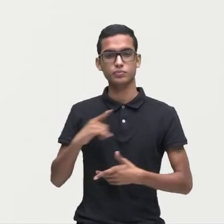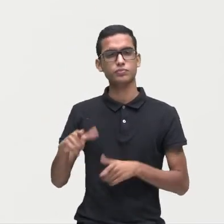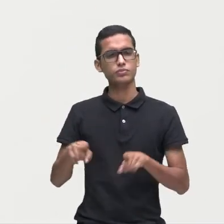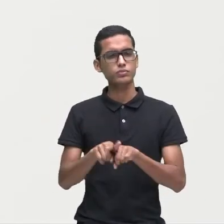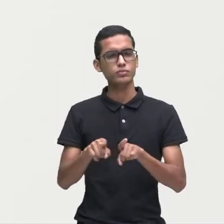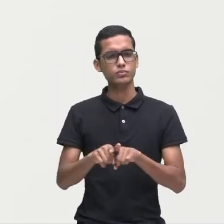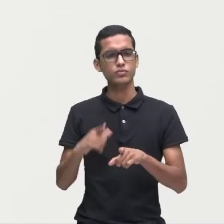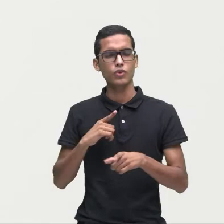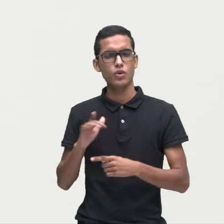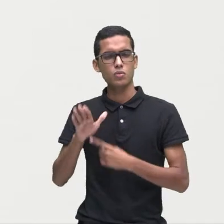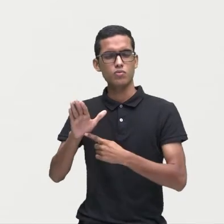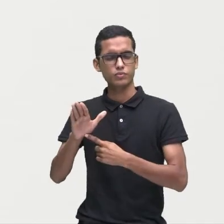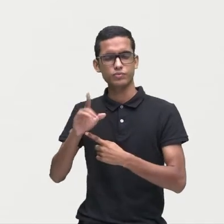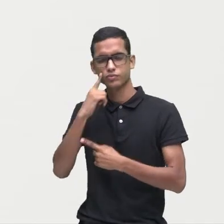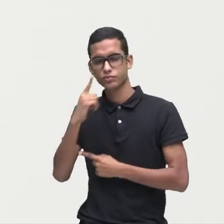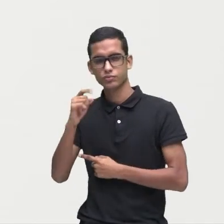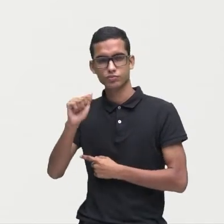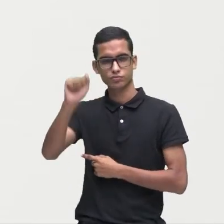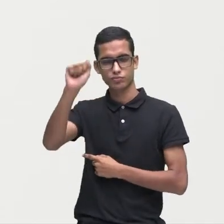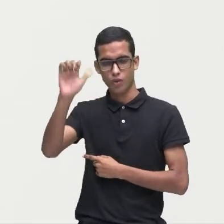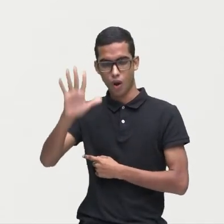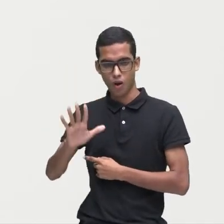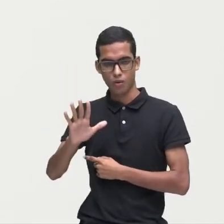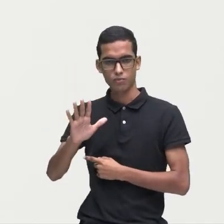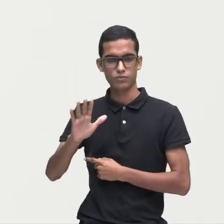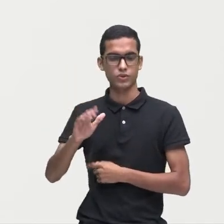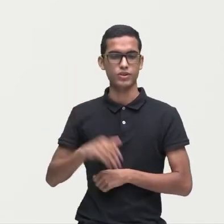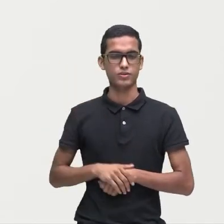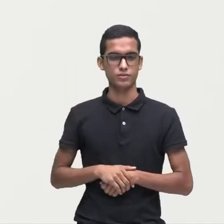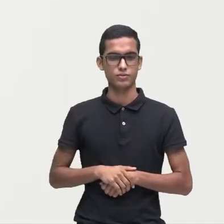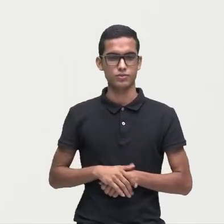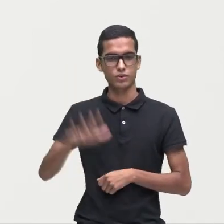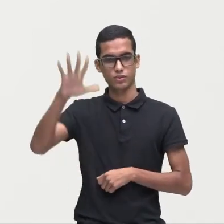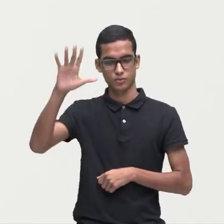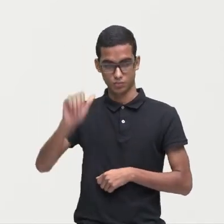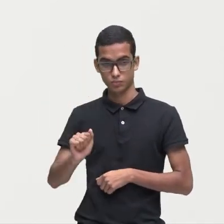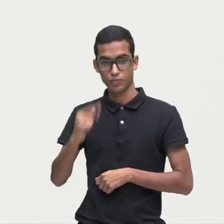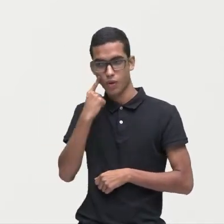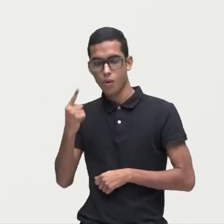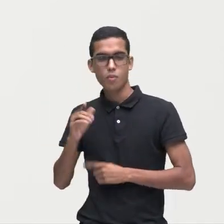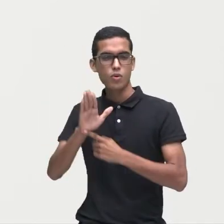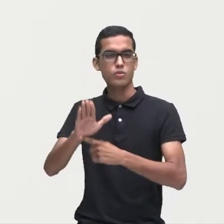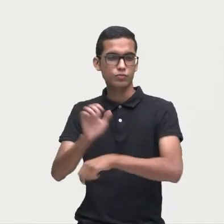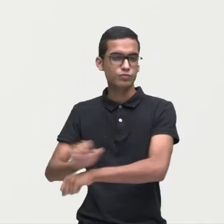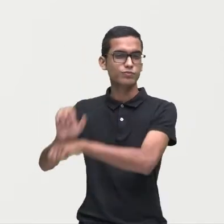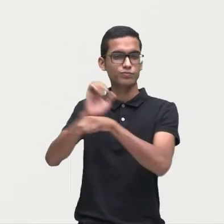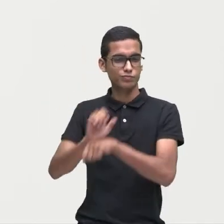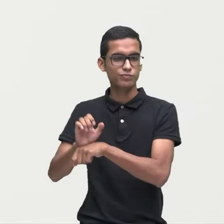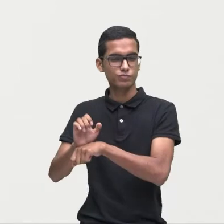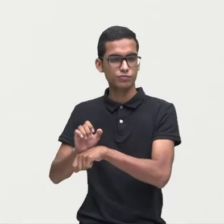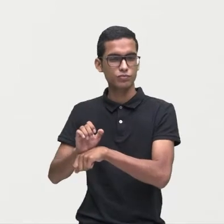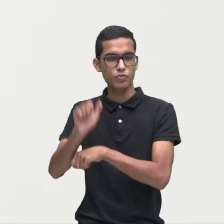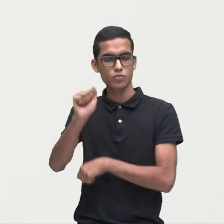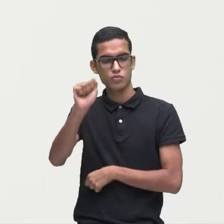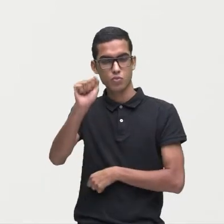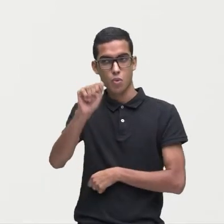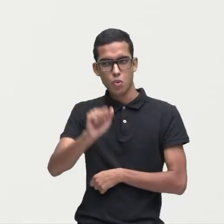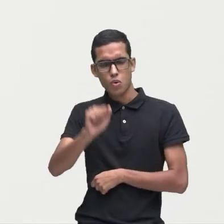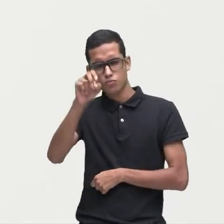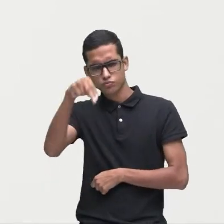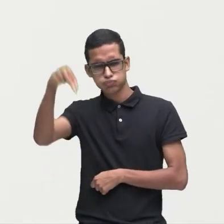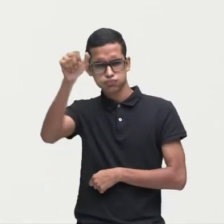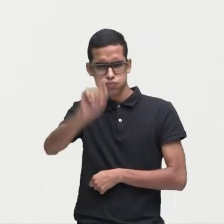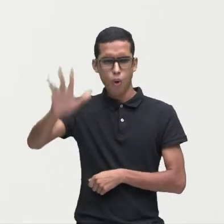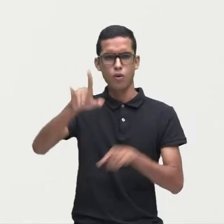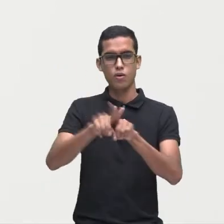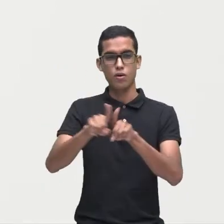Pode observar. Vou mostrar esse mapinha para vocês daqui a pouco, mostrando como os estados do Nordeste e